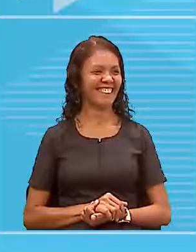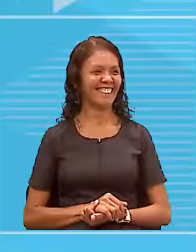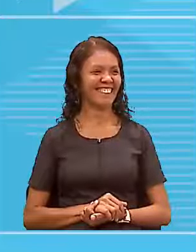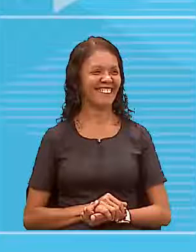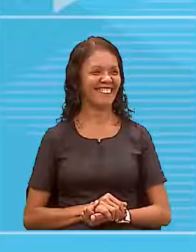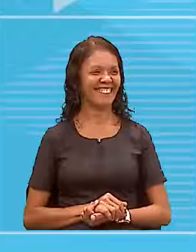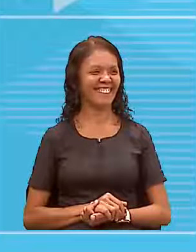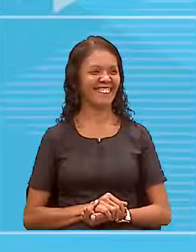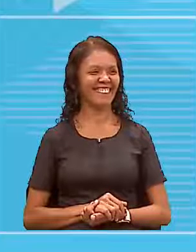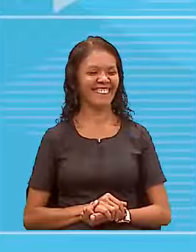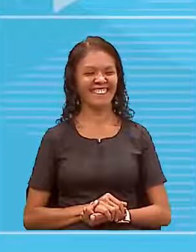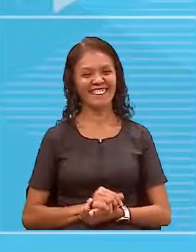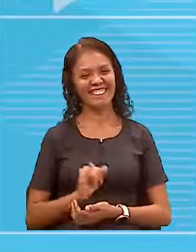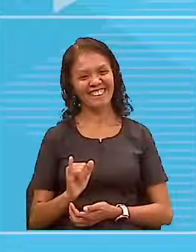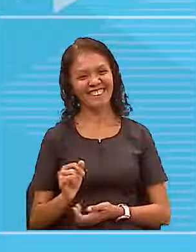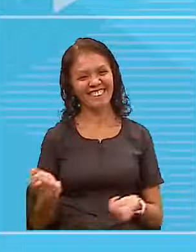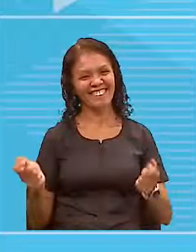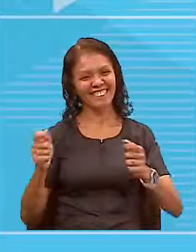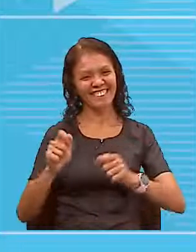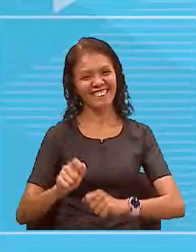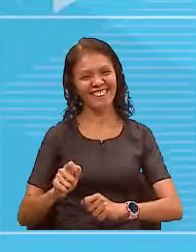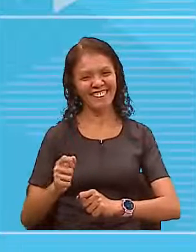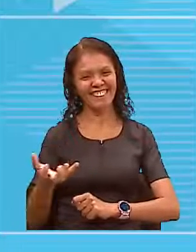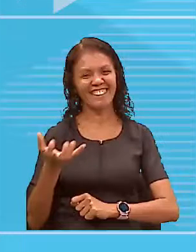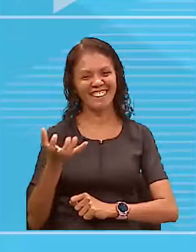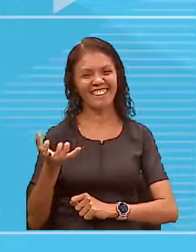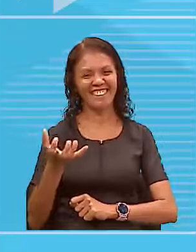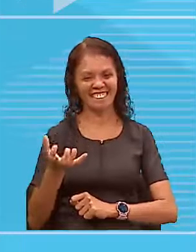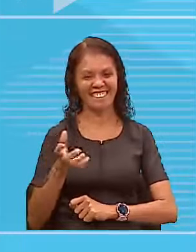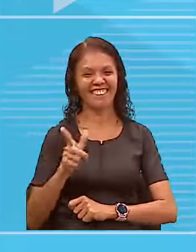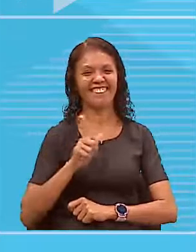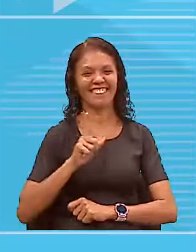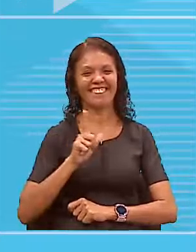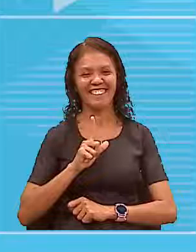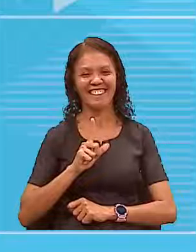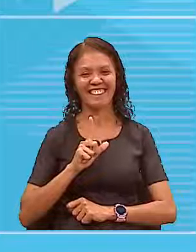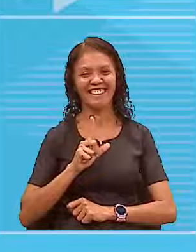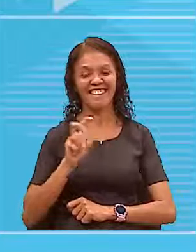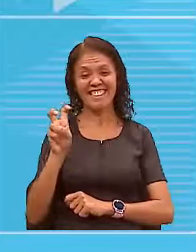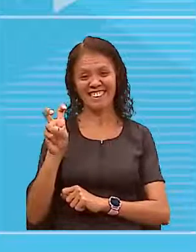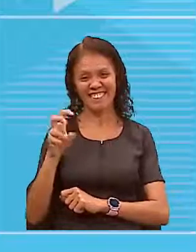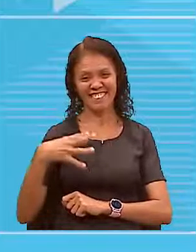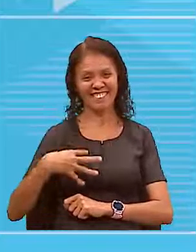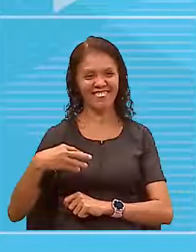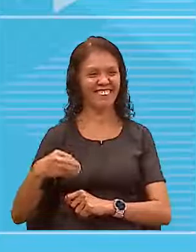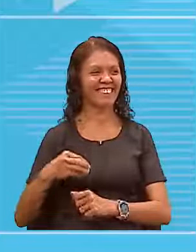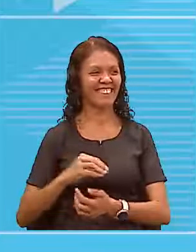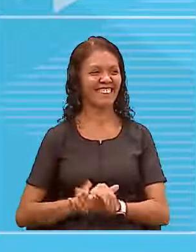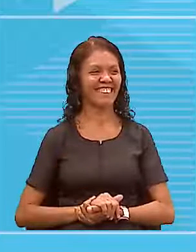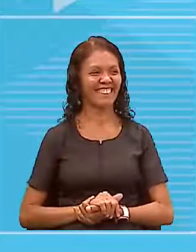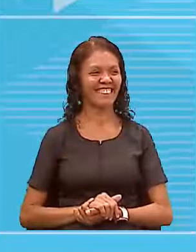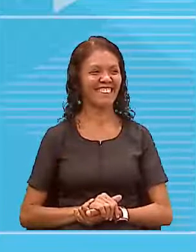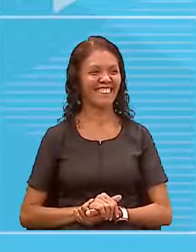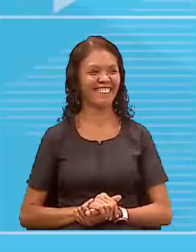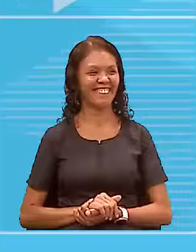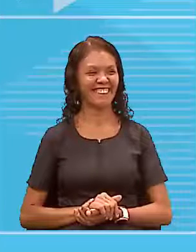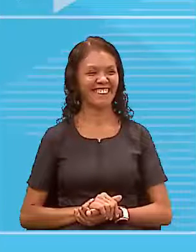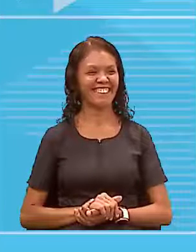Só que não igual meus sobrinhos, né? São uma bênção lá em casa. Passar um dia com vocês, revira a